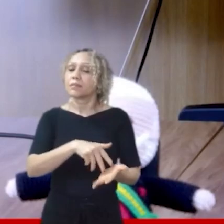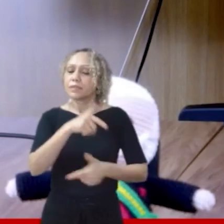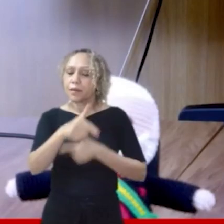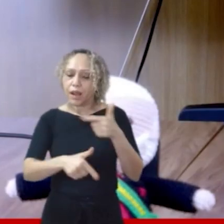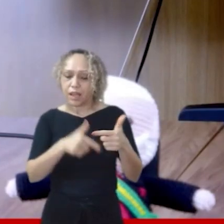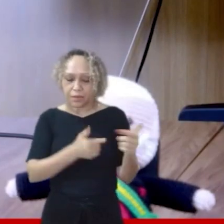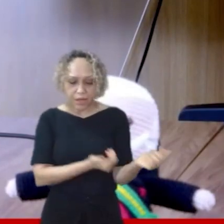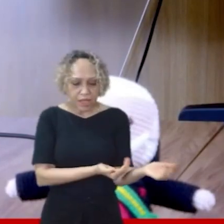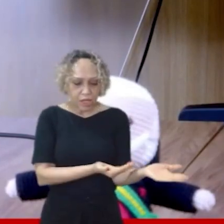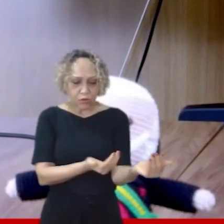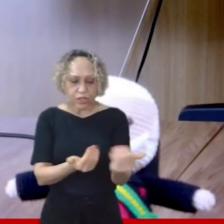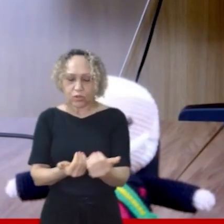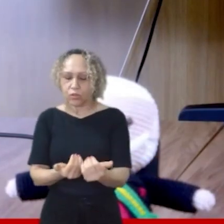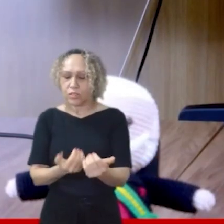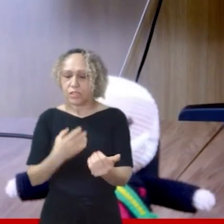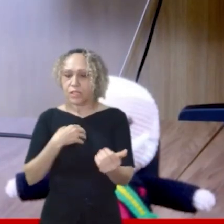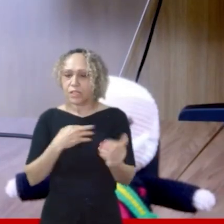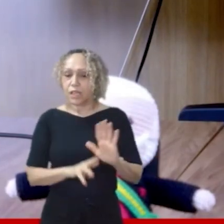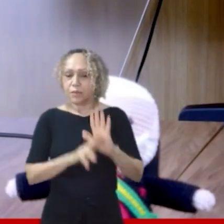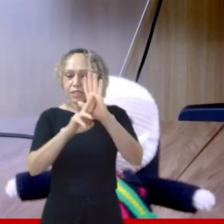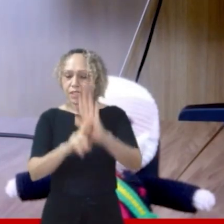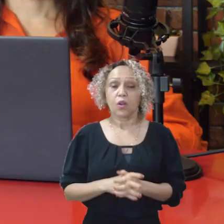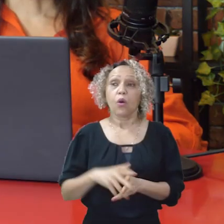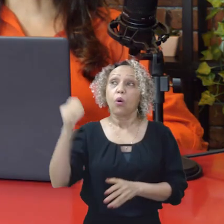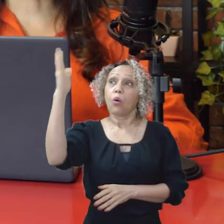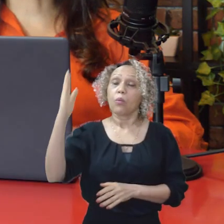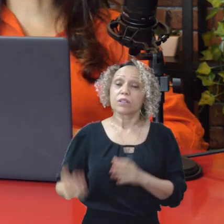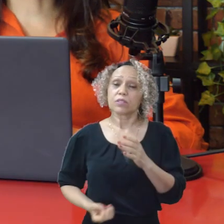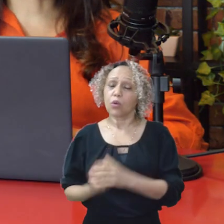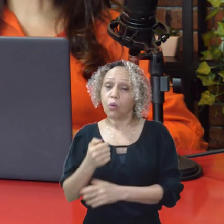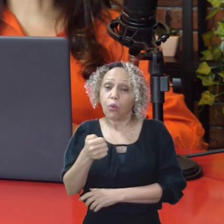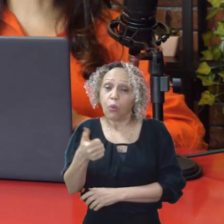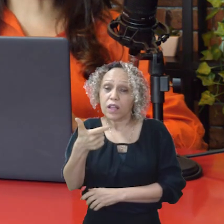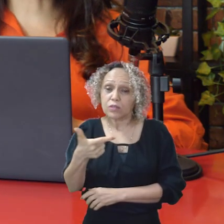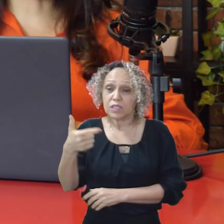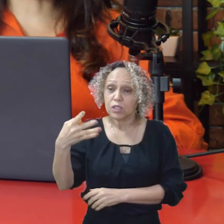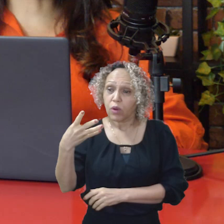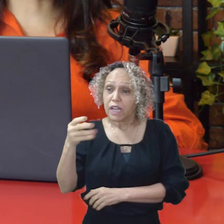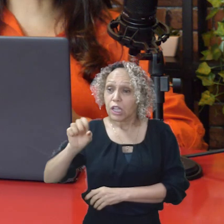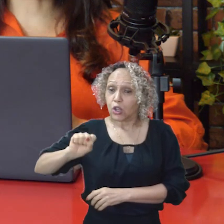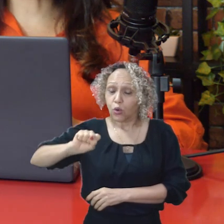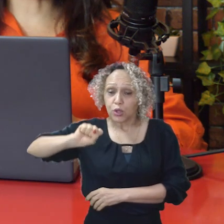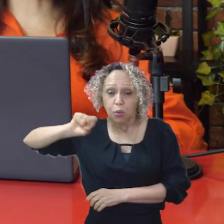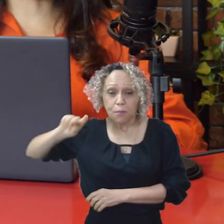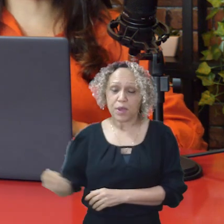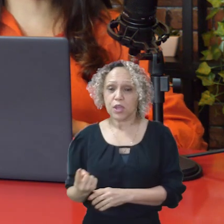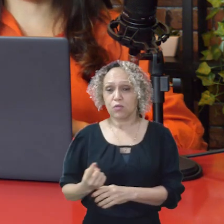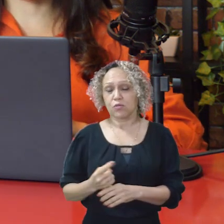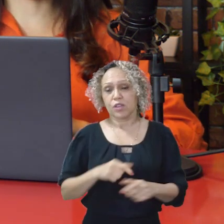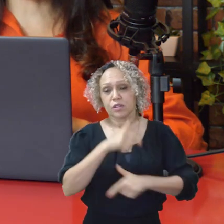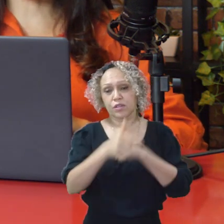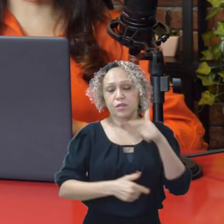amparada pelo Estado brasileiro com relação às suas políticas e ações. O Brasil criou quase 248 mil novos